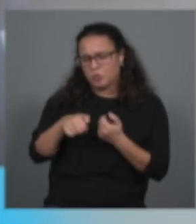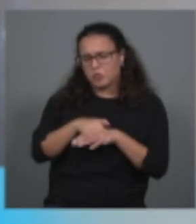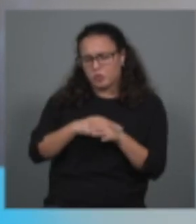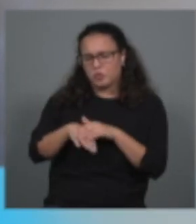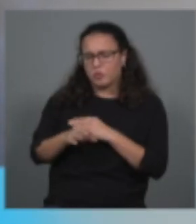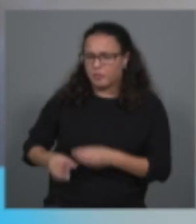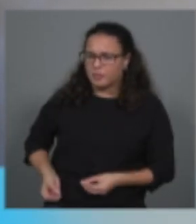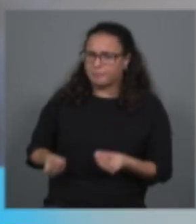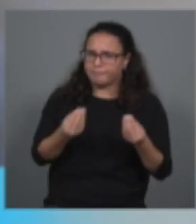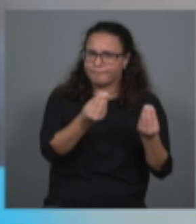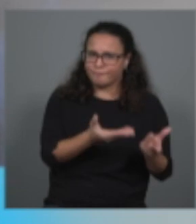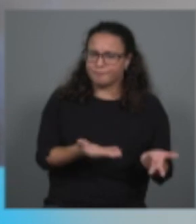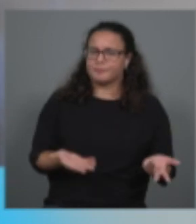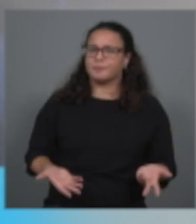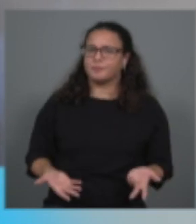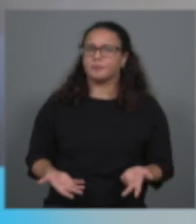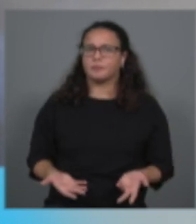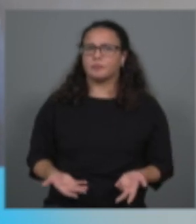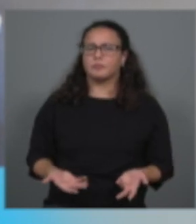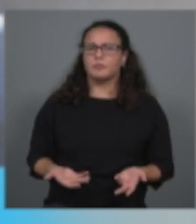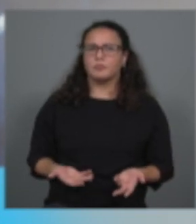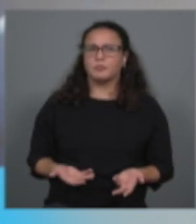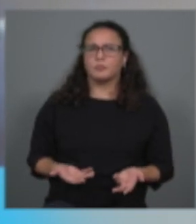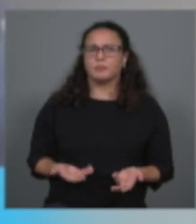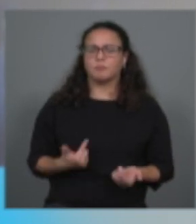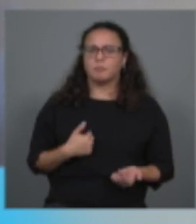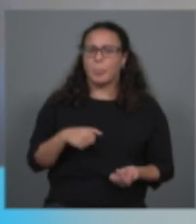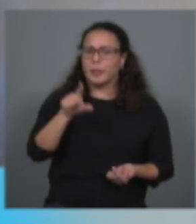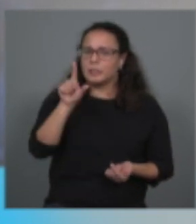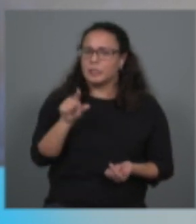dar-se. Há também este trabalho